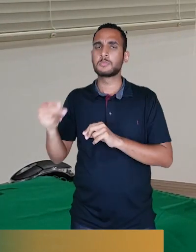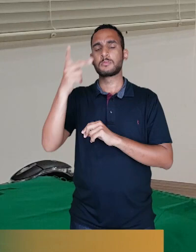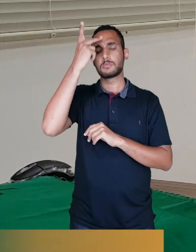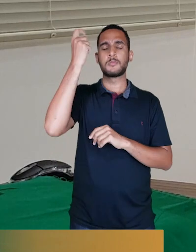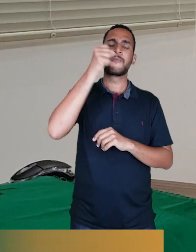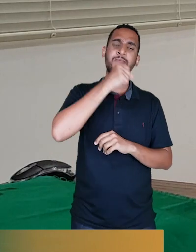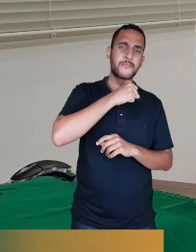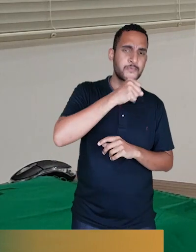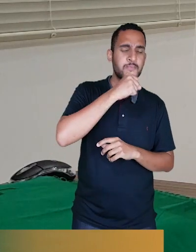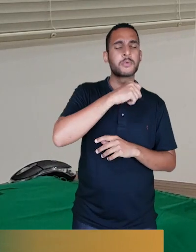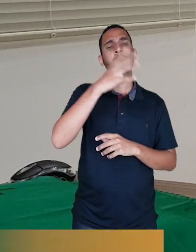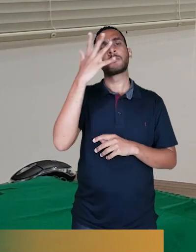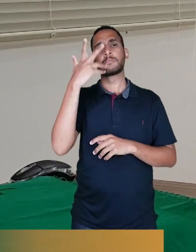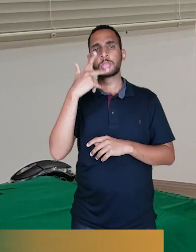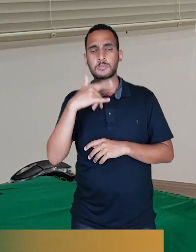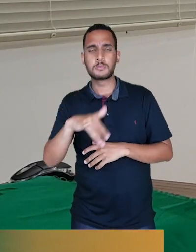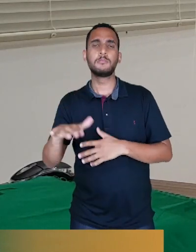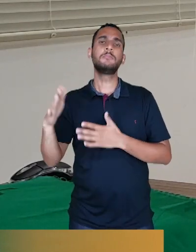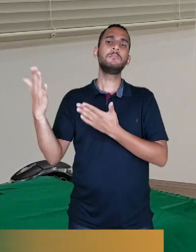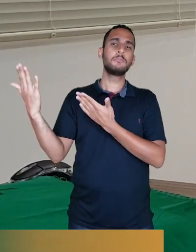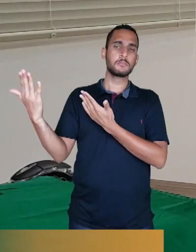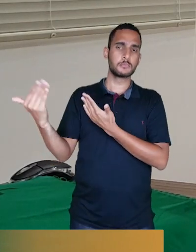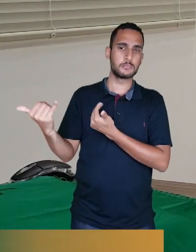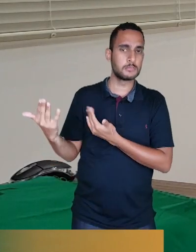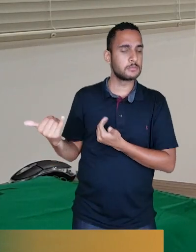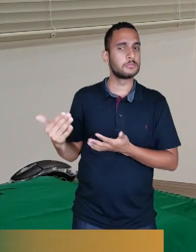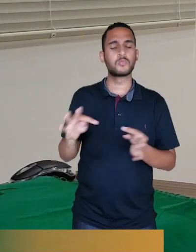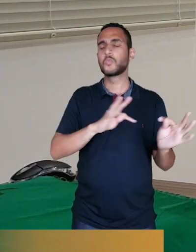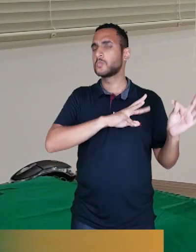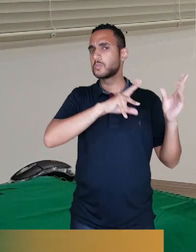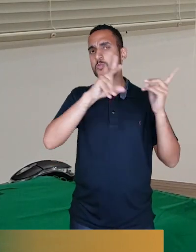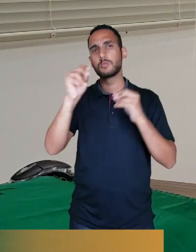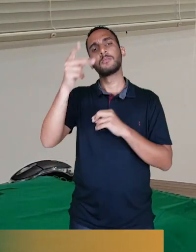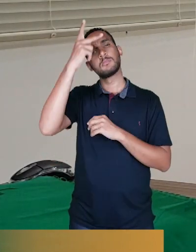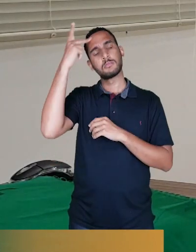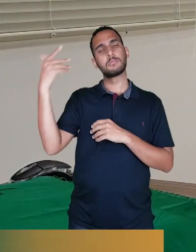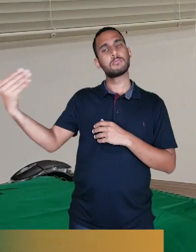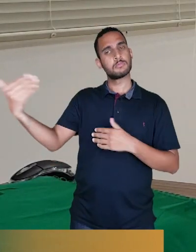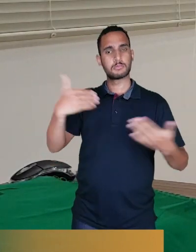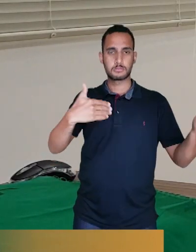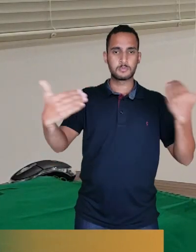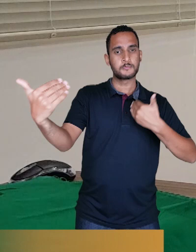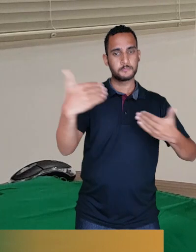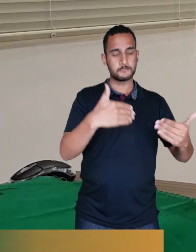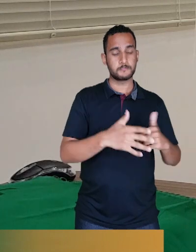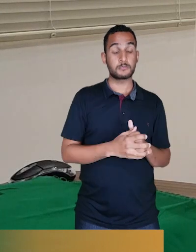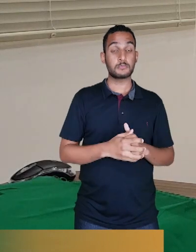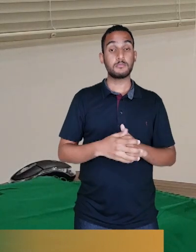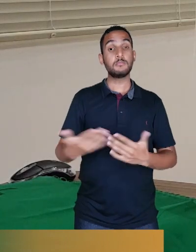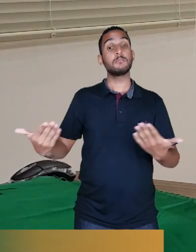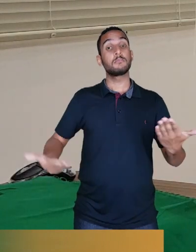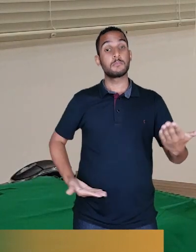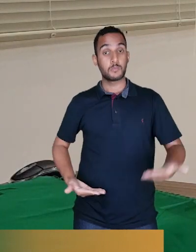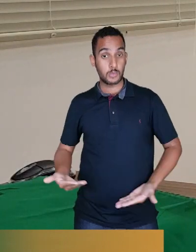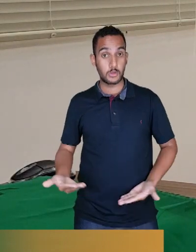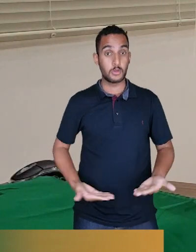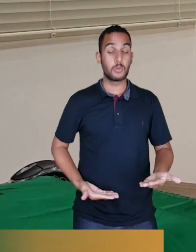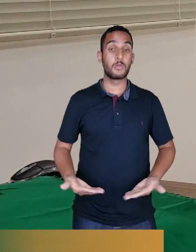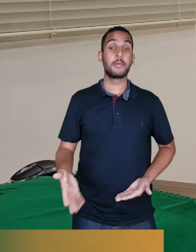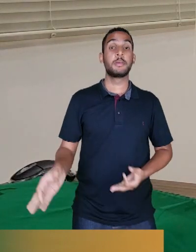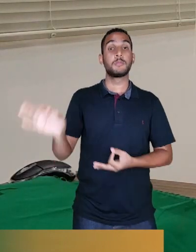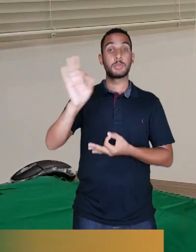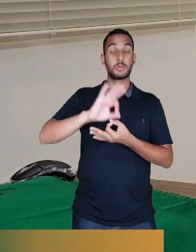todas as pessoas idosos crianças e jovens todas as pessoas que nos procuram nós servimos